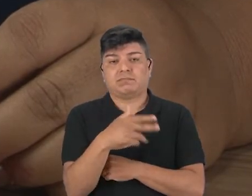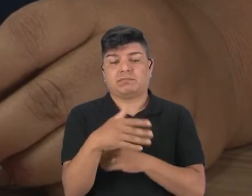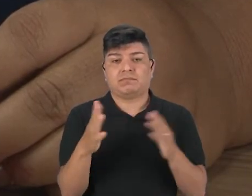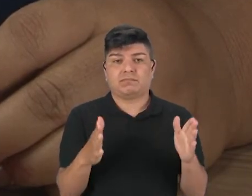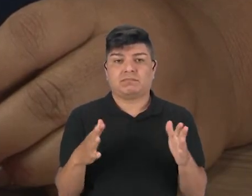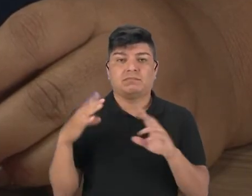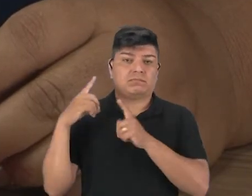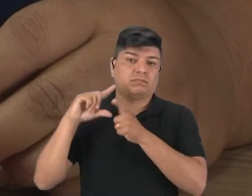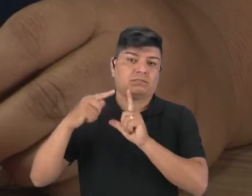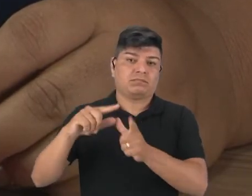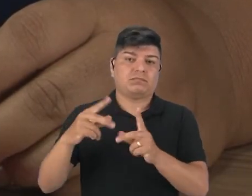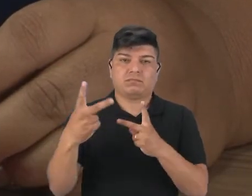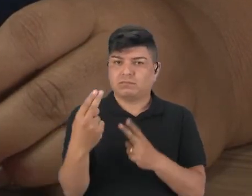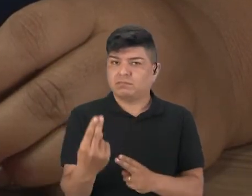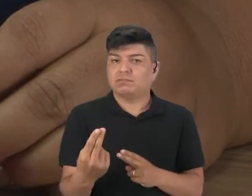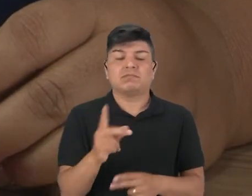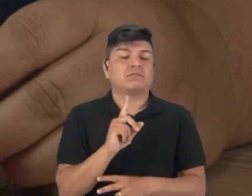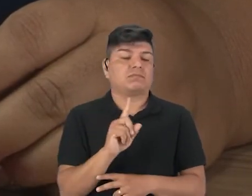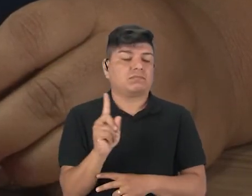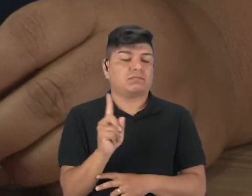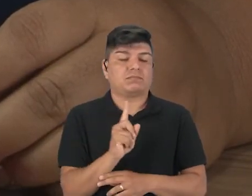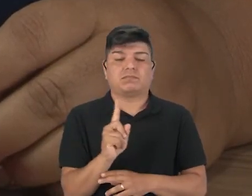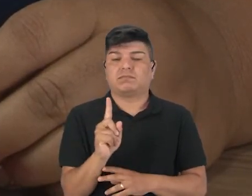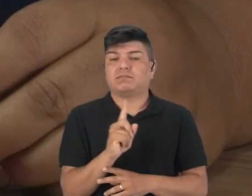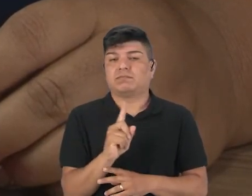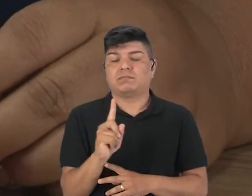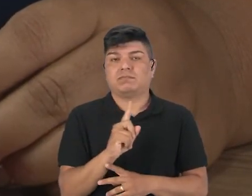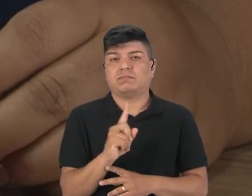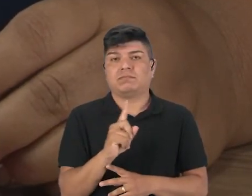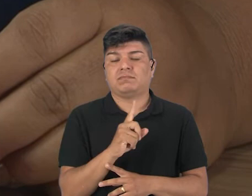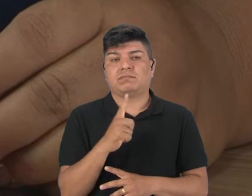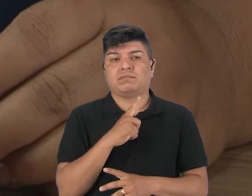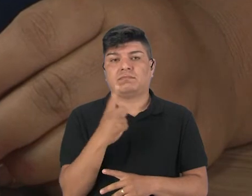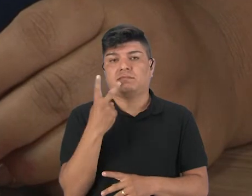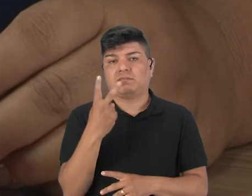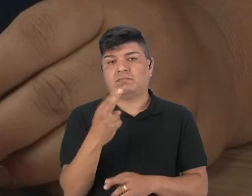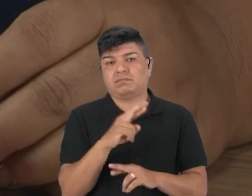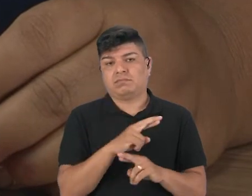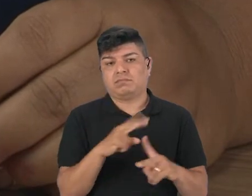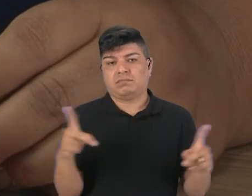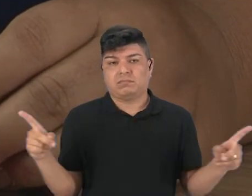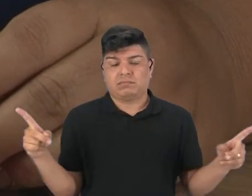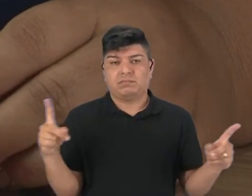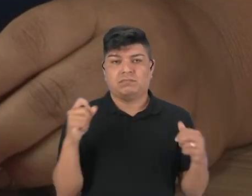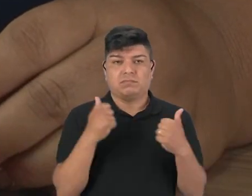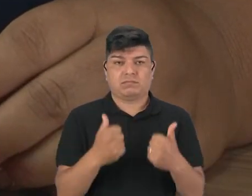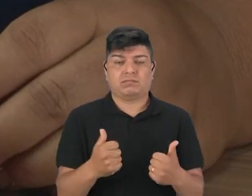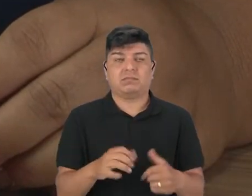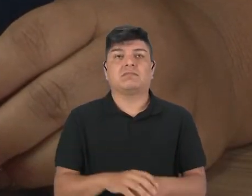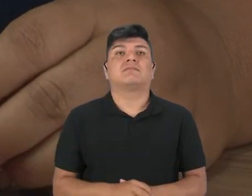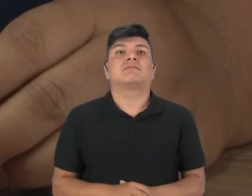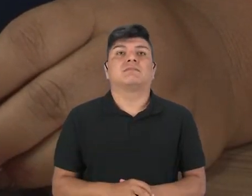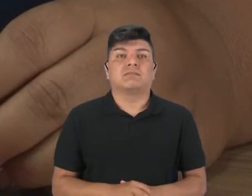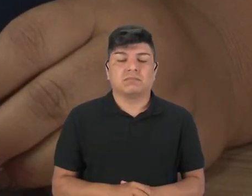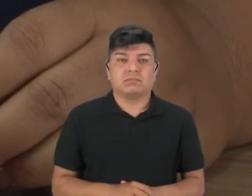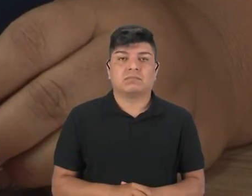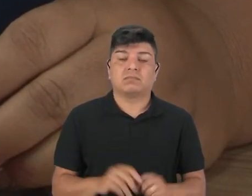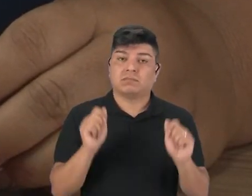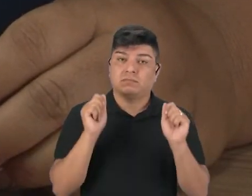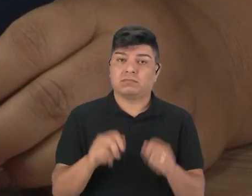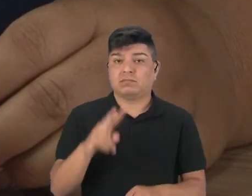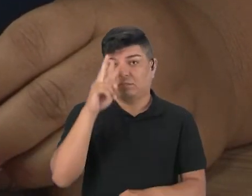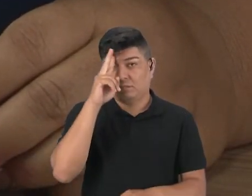são iguais? Não, né? Nós temos duas formas diferentes, certo? E aí eu posso até lembrar